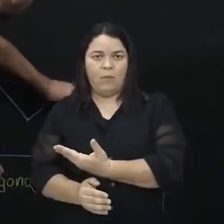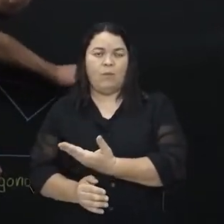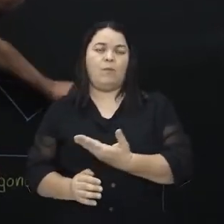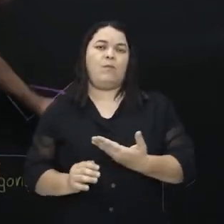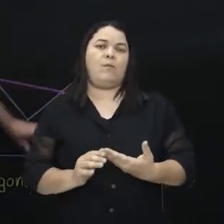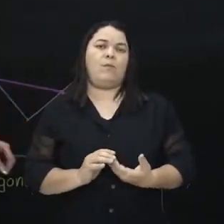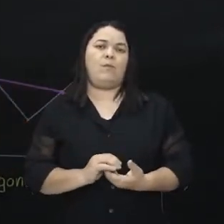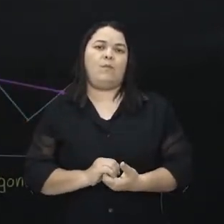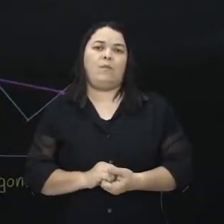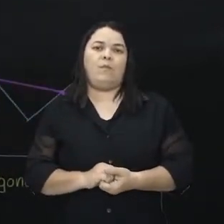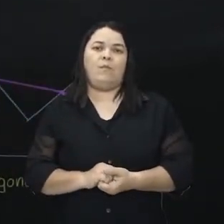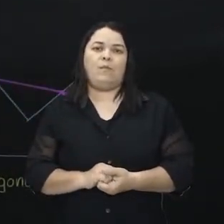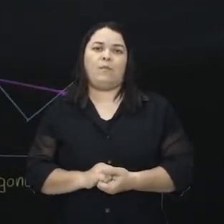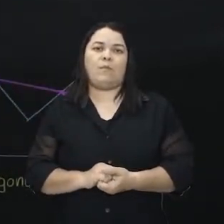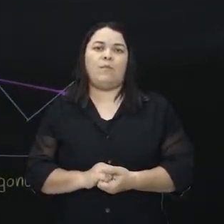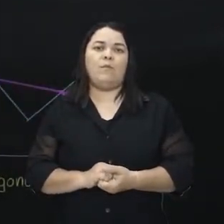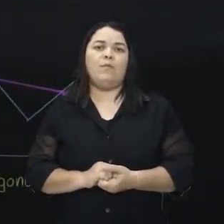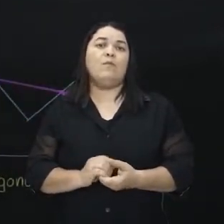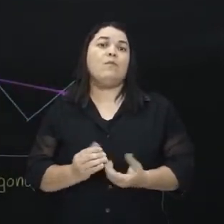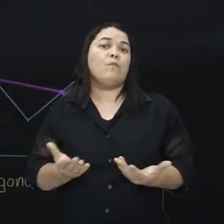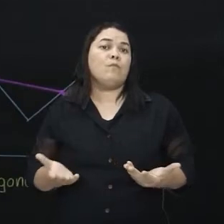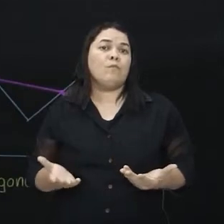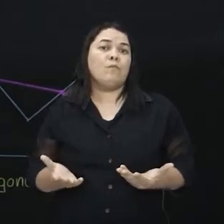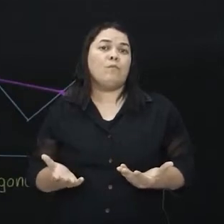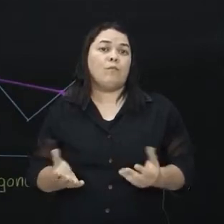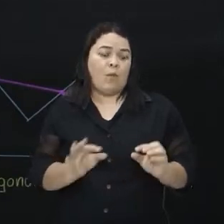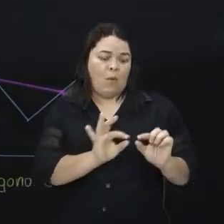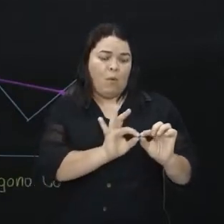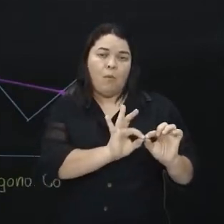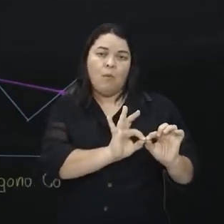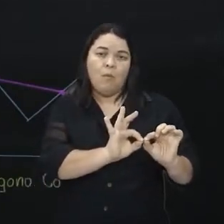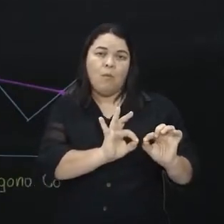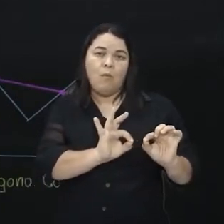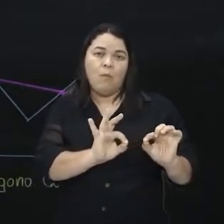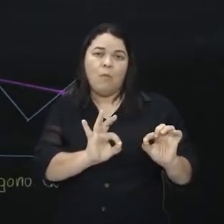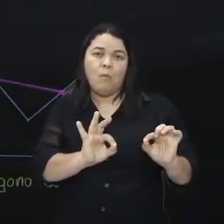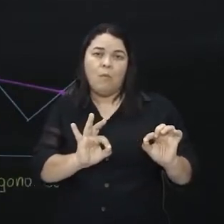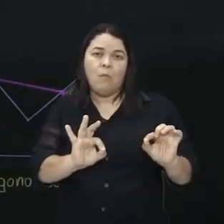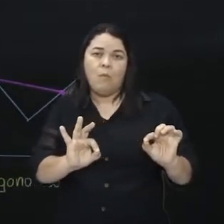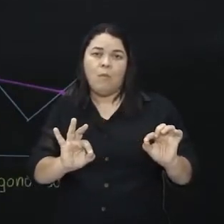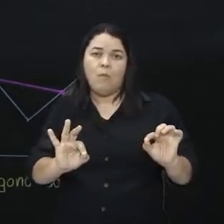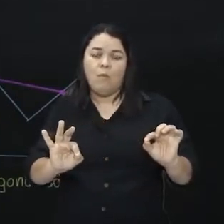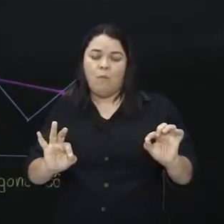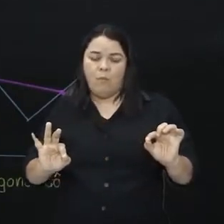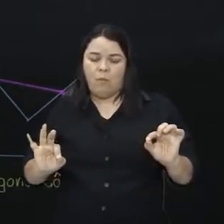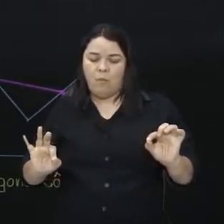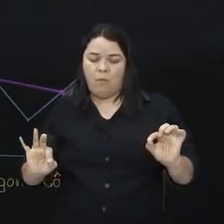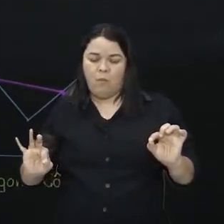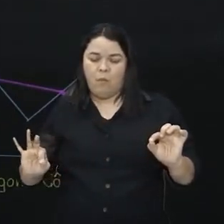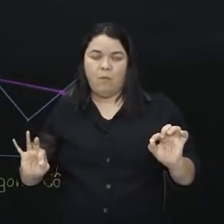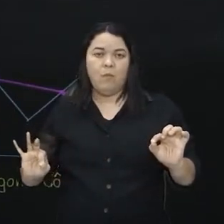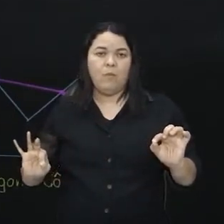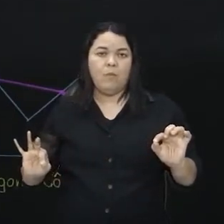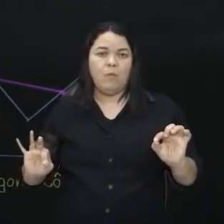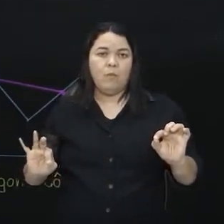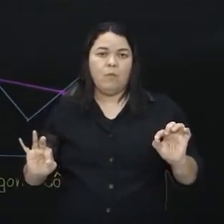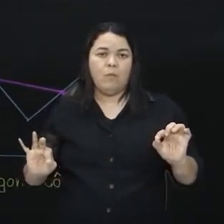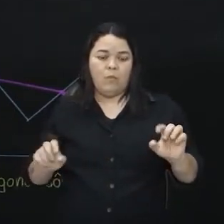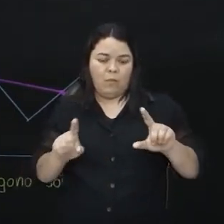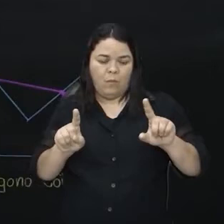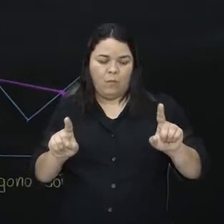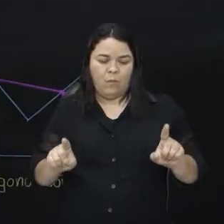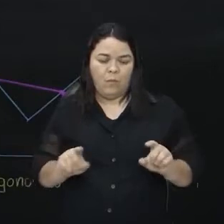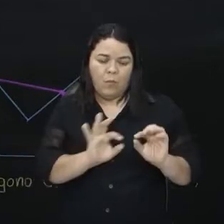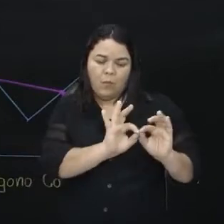nessa parte aqui, ó. Ou seja, quando uma linha cruza um polígono, e ao cruzar esse polígono,